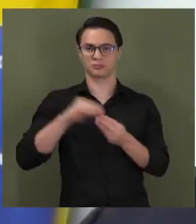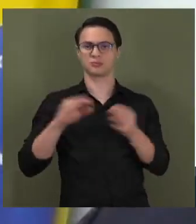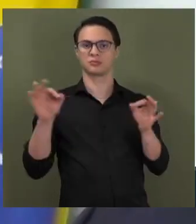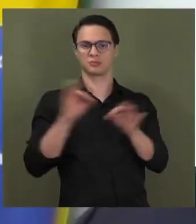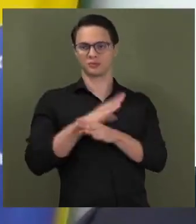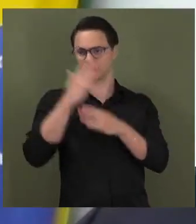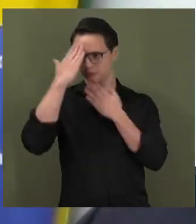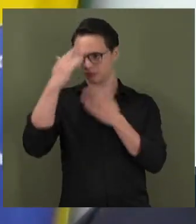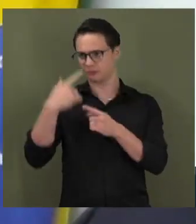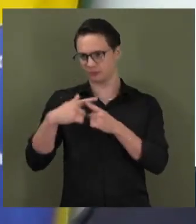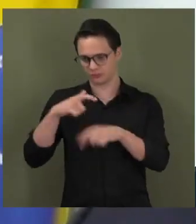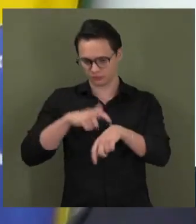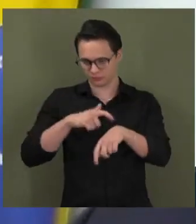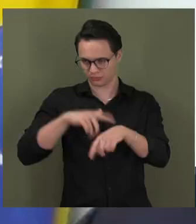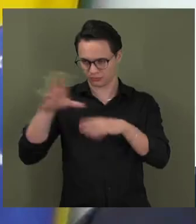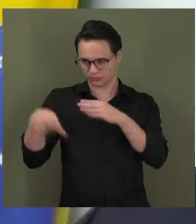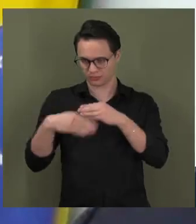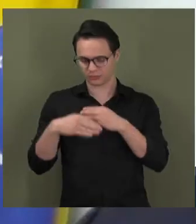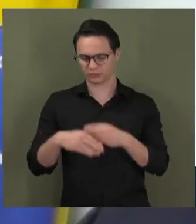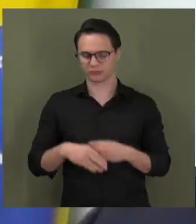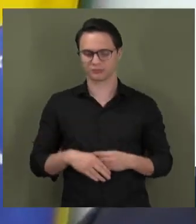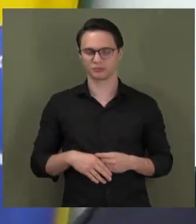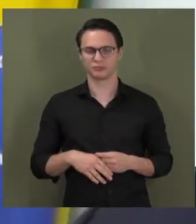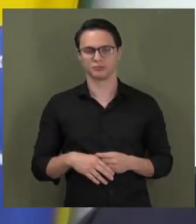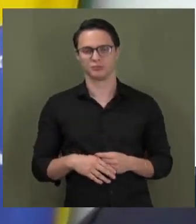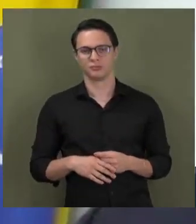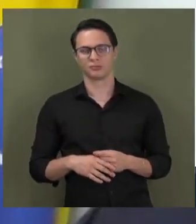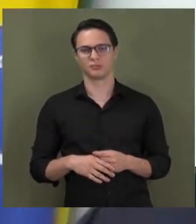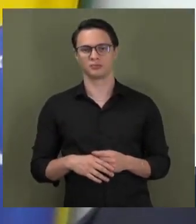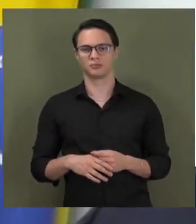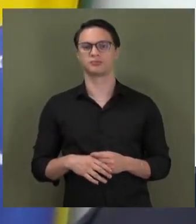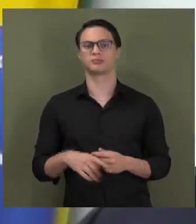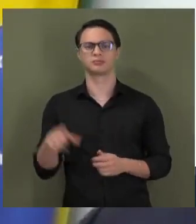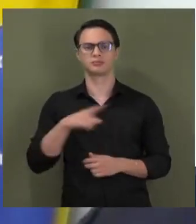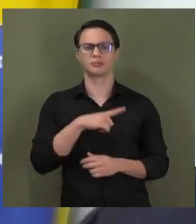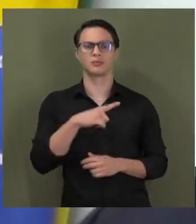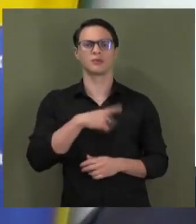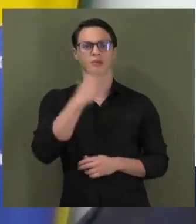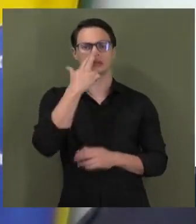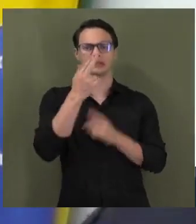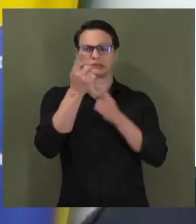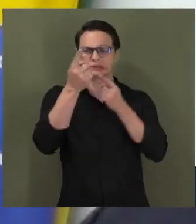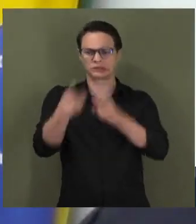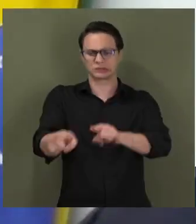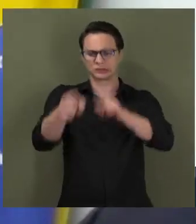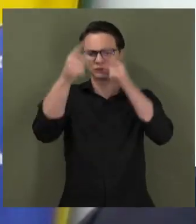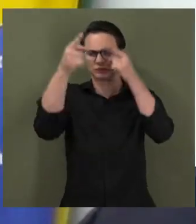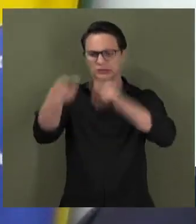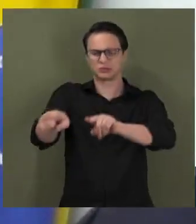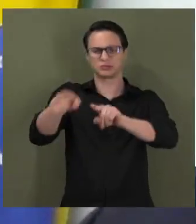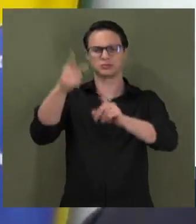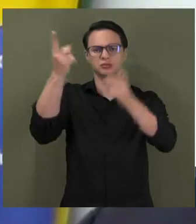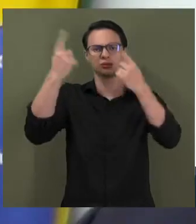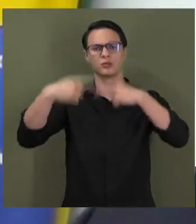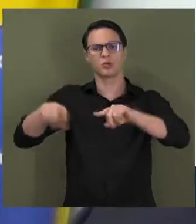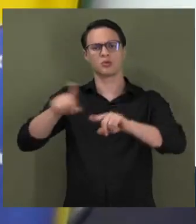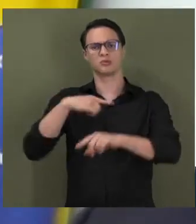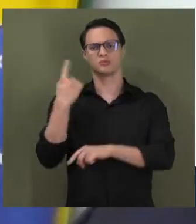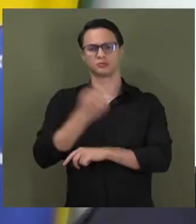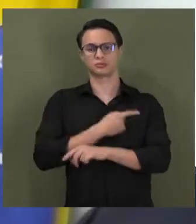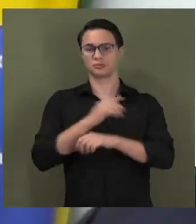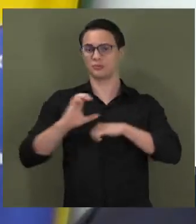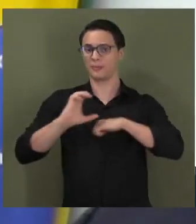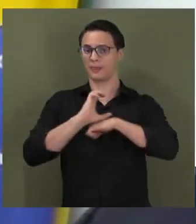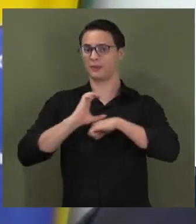pela tolerância. Diante de tantos e contínuos ataques ferindo frontalmente nossa Constituição,